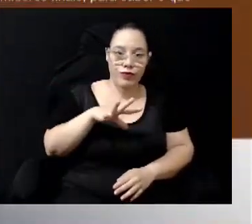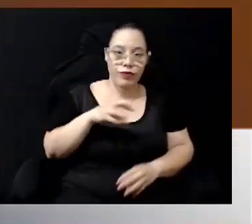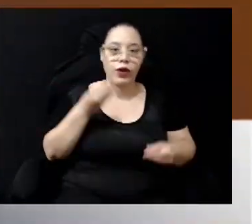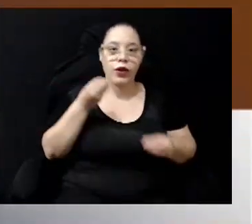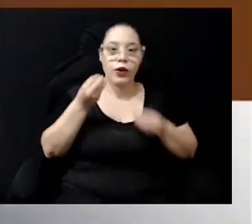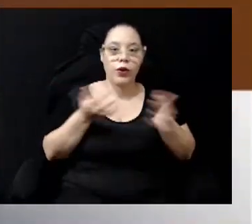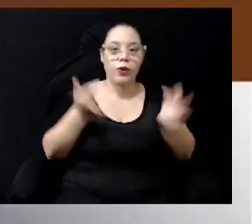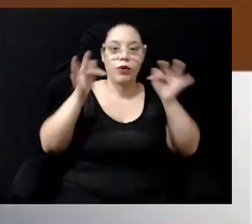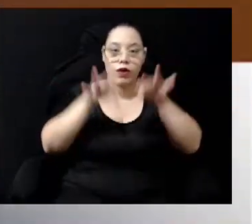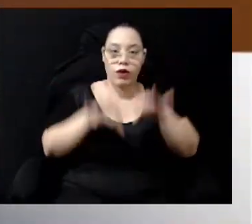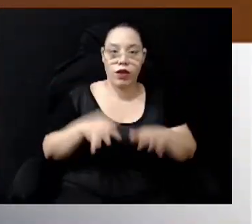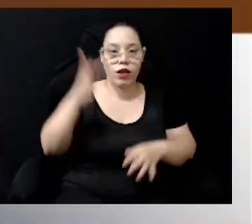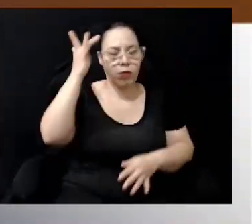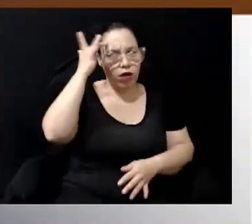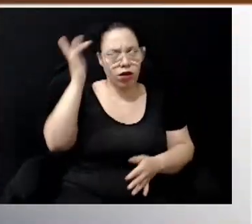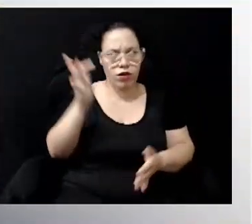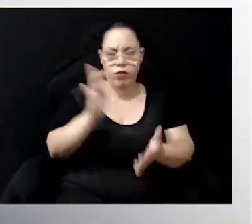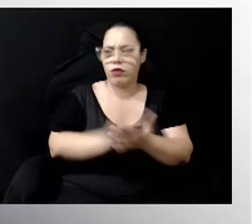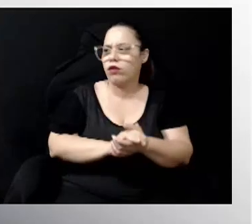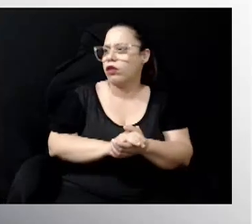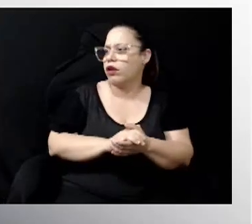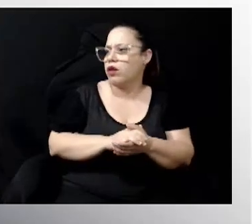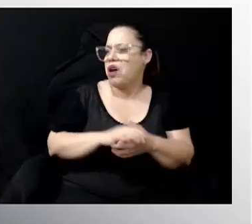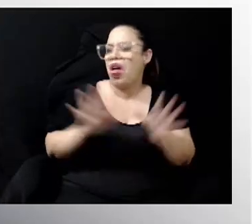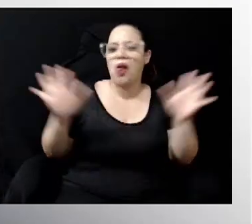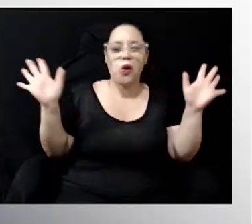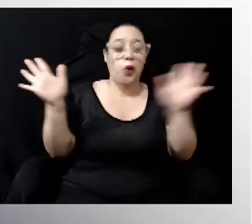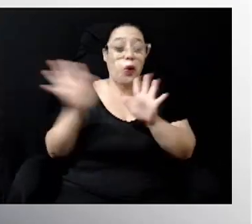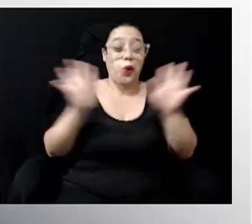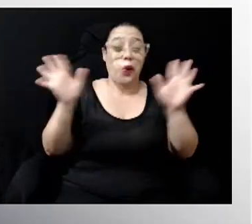amanhã? Vai ser um espetáculo,